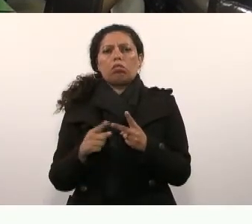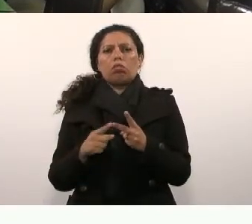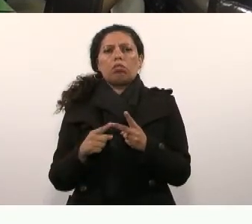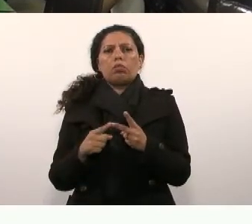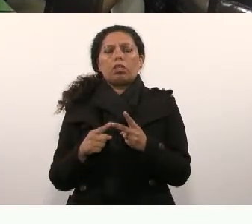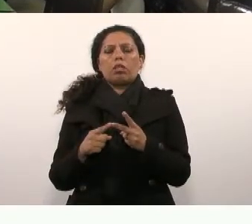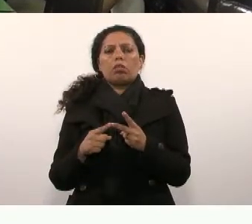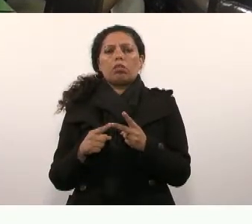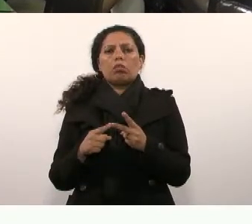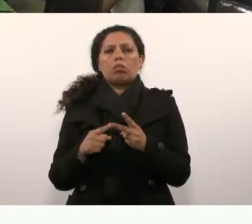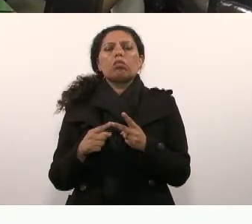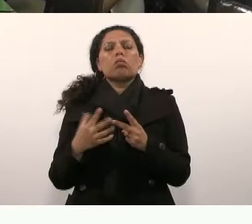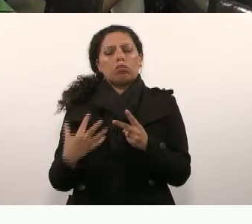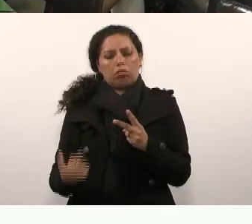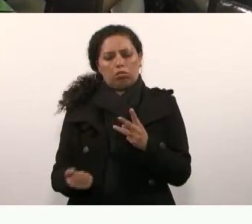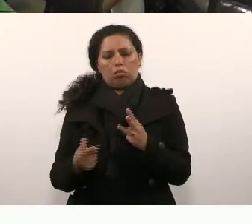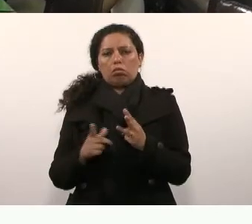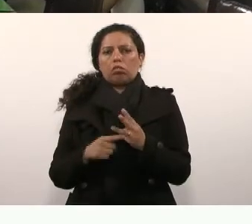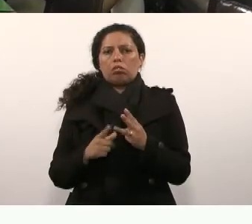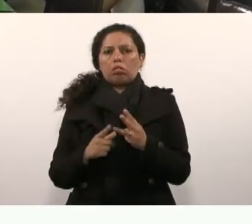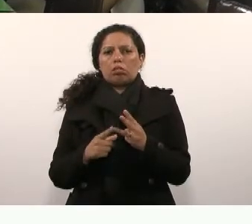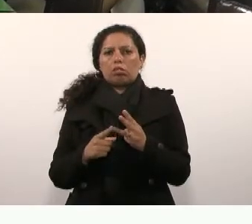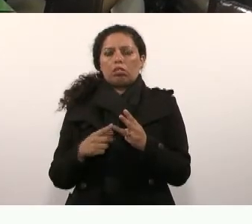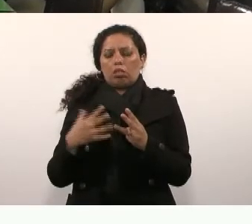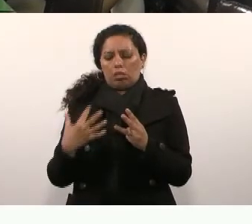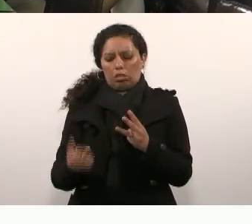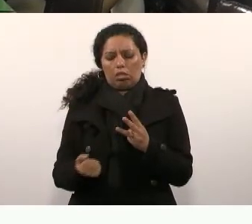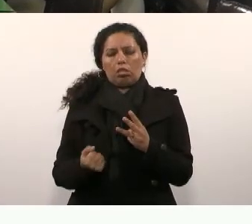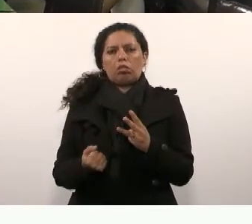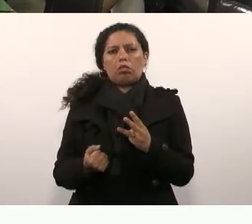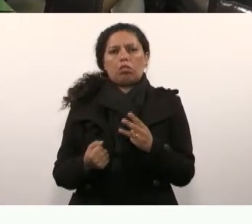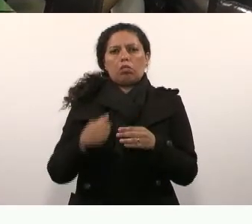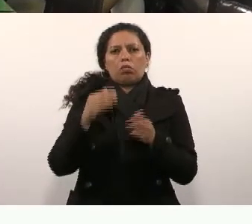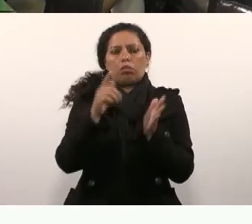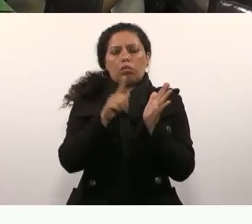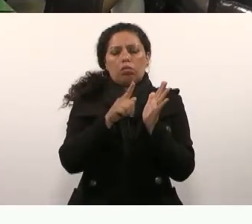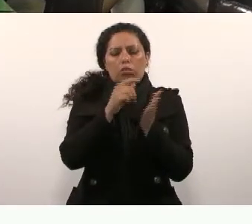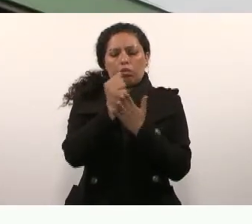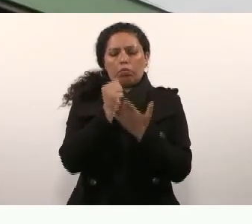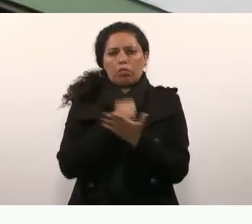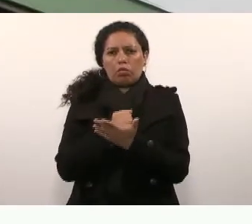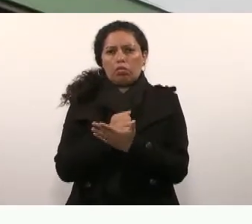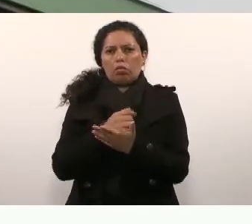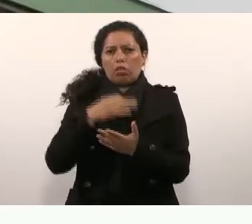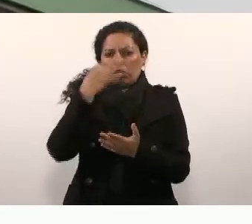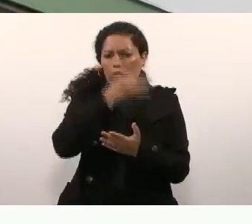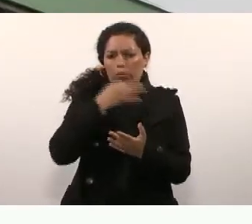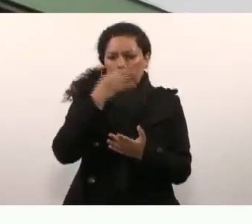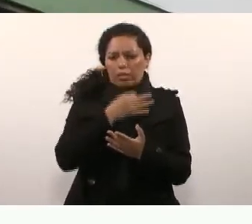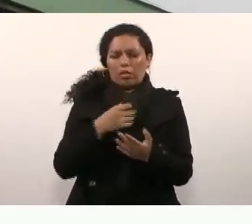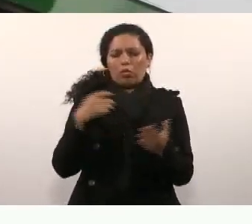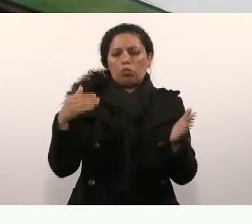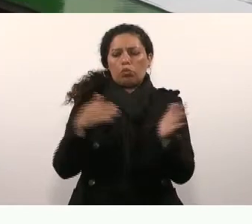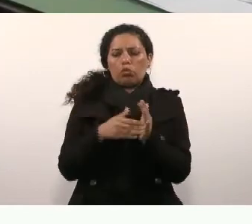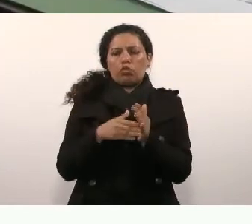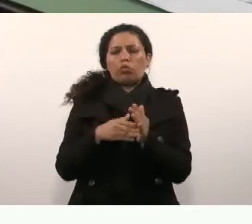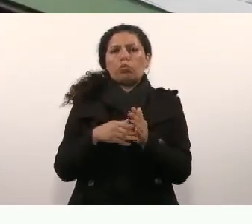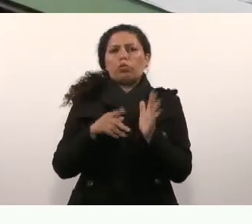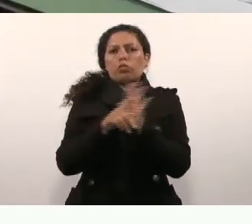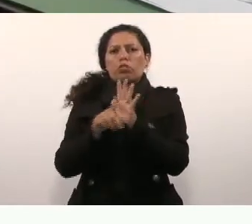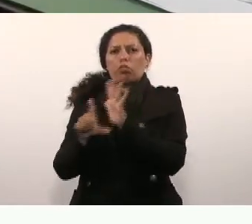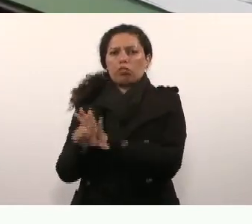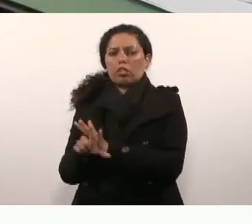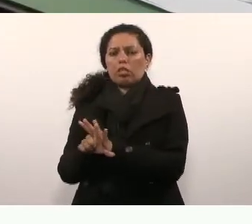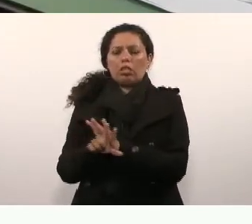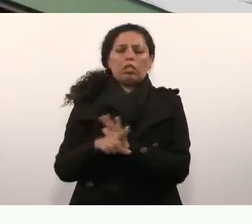deputado Jair Bittencourt? Favorável. Também voto com o parecer do relator. Aprovado nos termos do parecer do relator. O último projeto relatado pelo